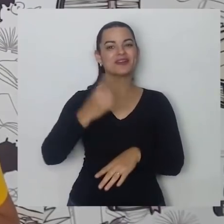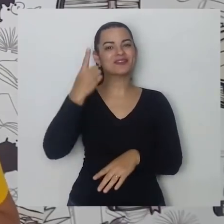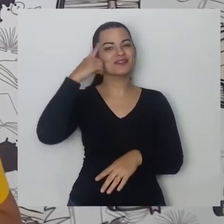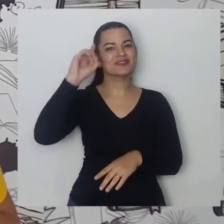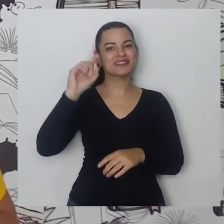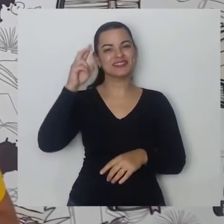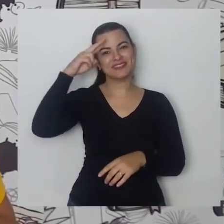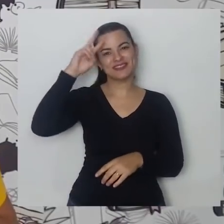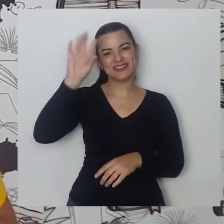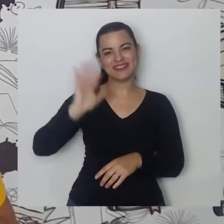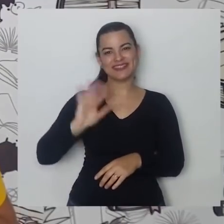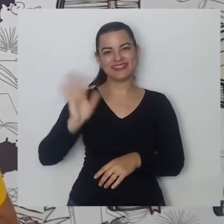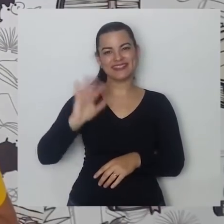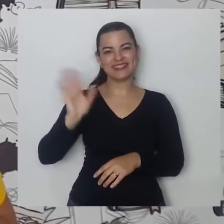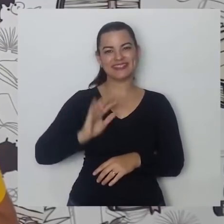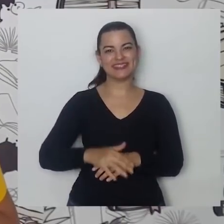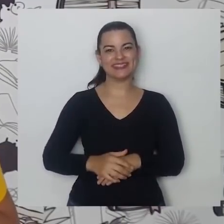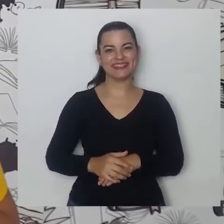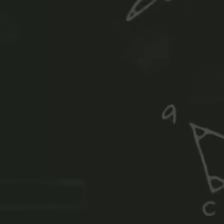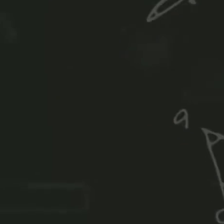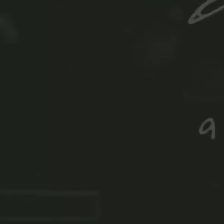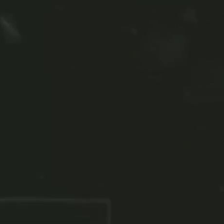de histórias. Até amanhã, turma!